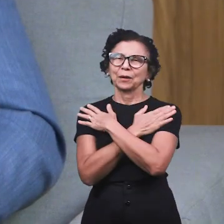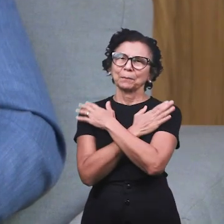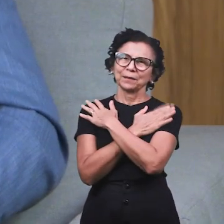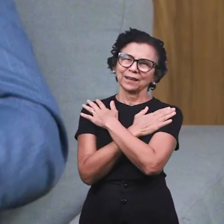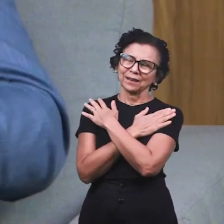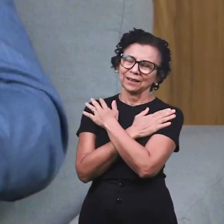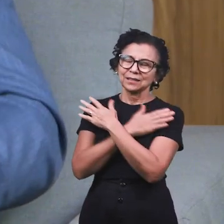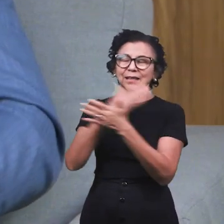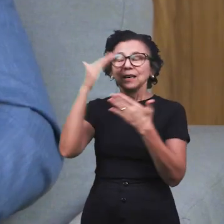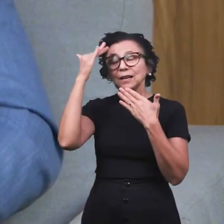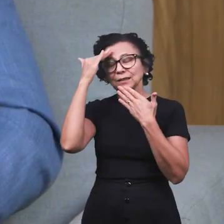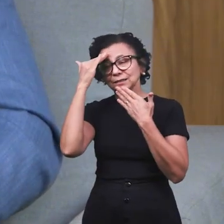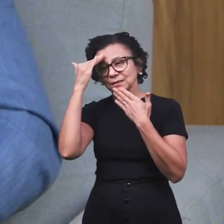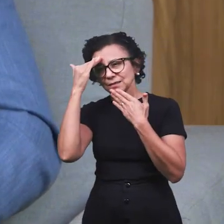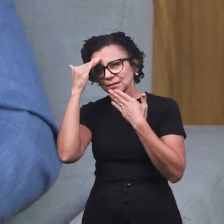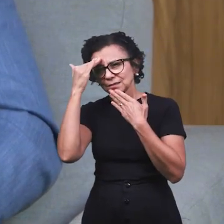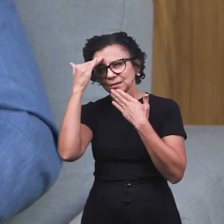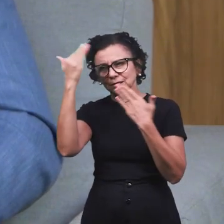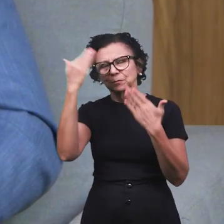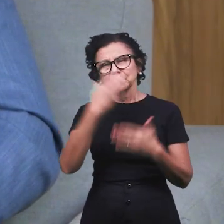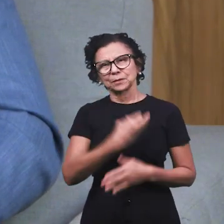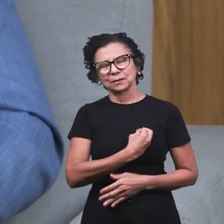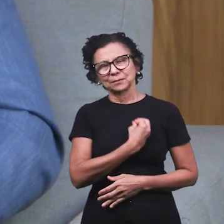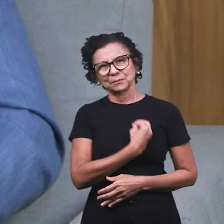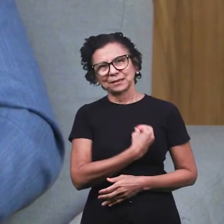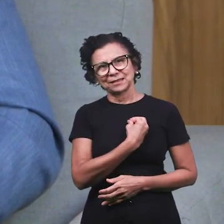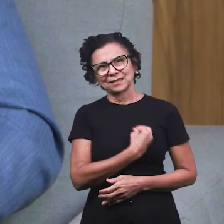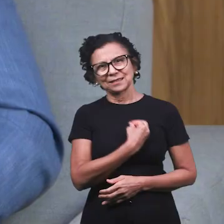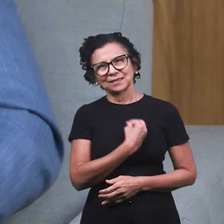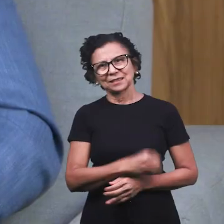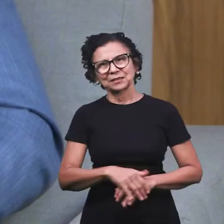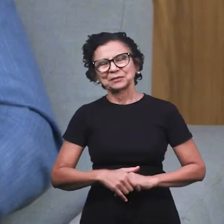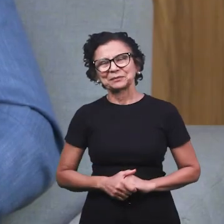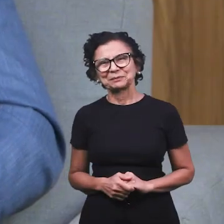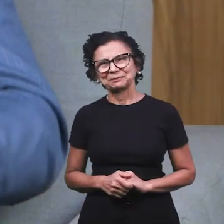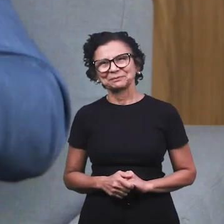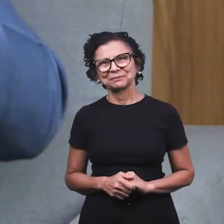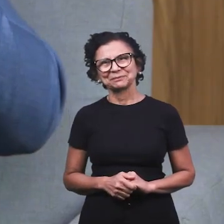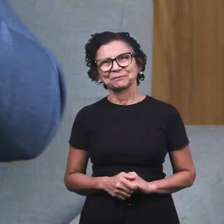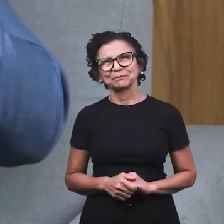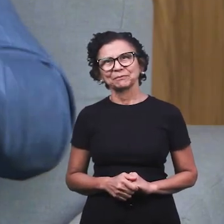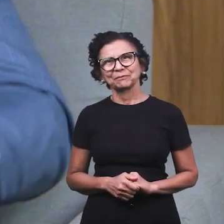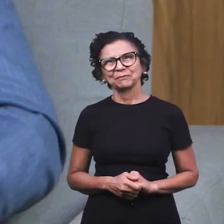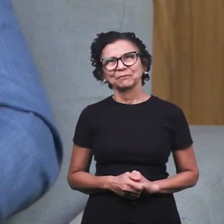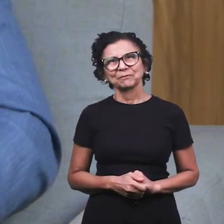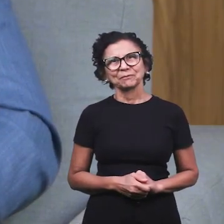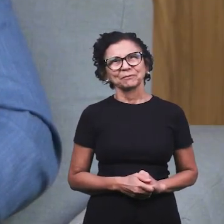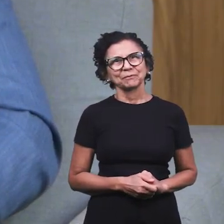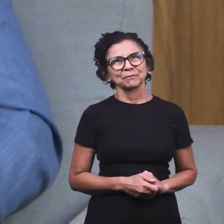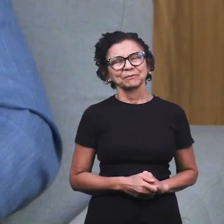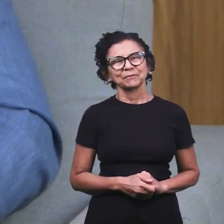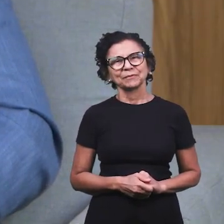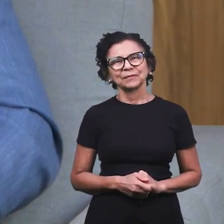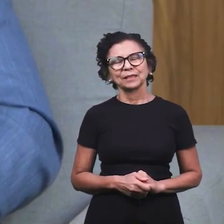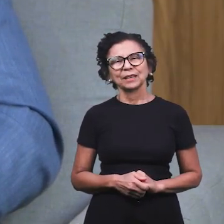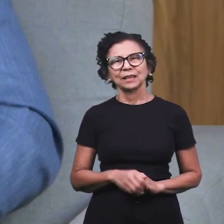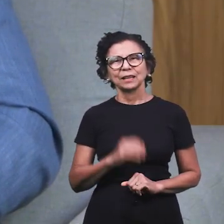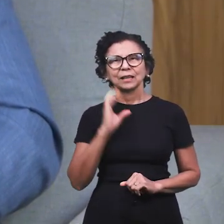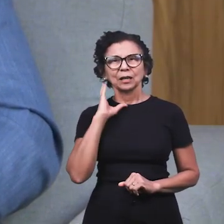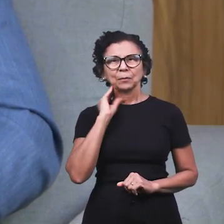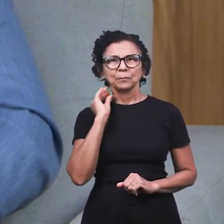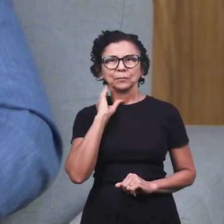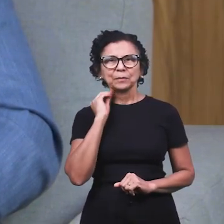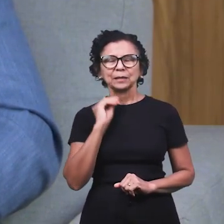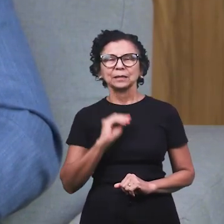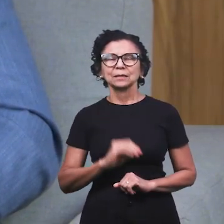fraterno abraço, agradecemos a sua participação conosco. Aproveitamos aqui para mandar um abraço para o nosso querido pastor Bísio, ele